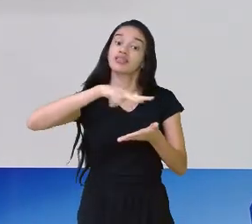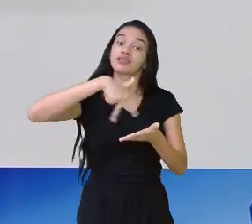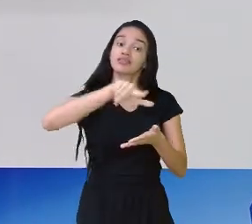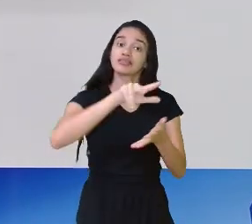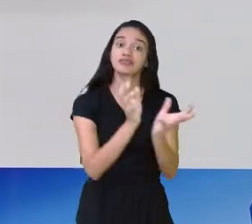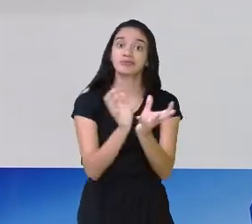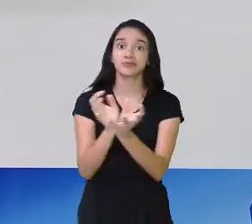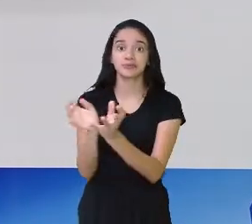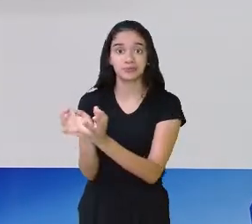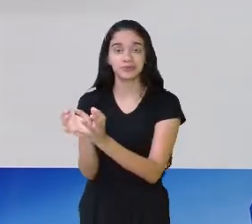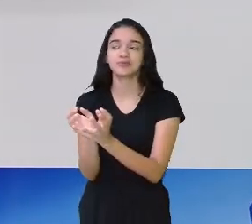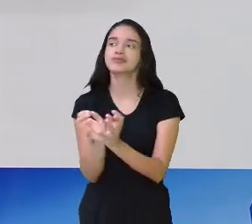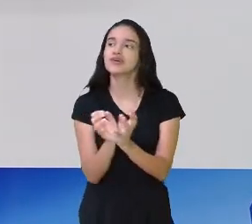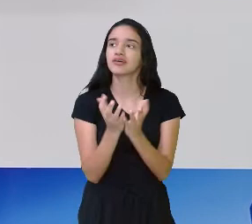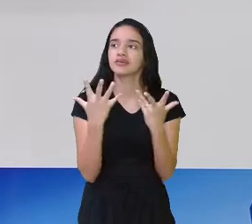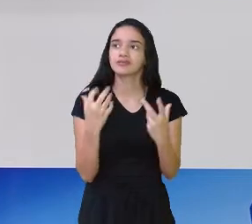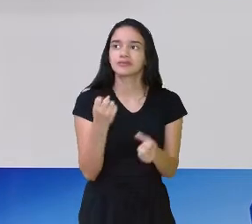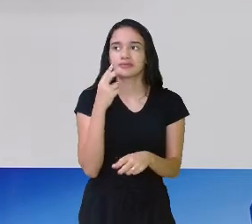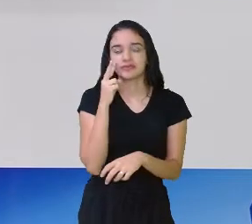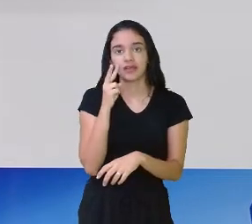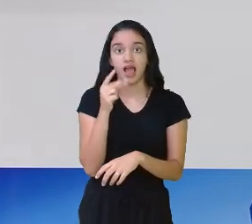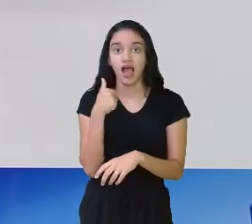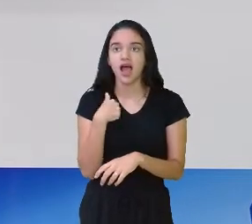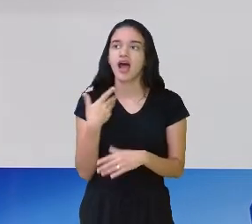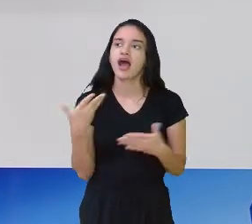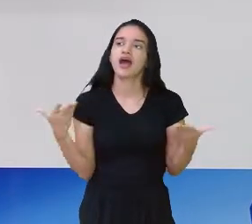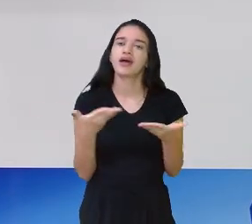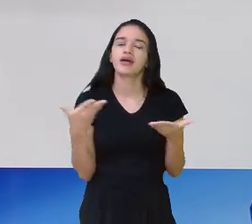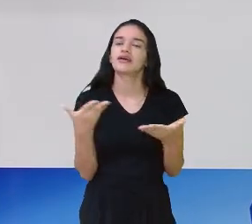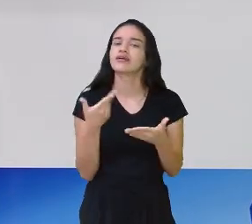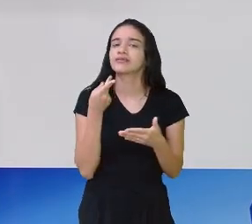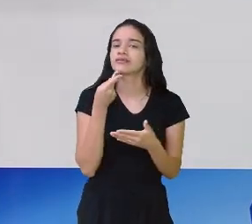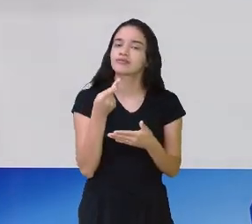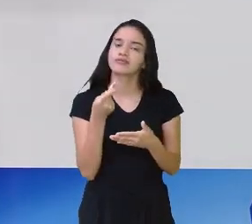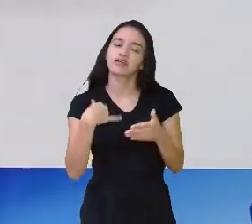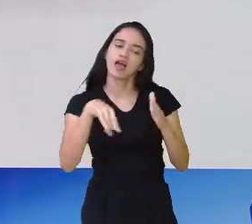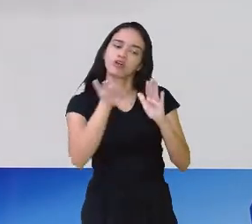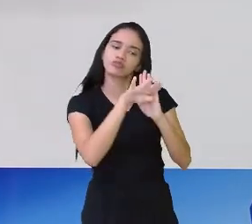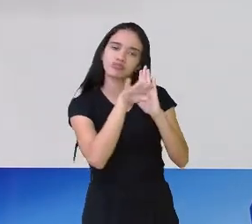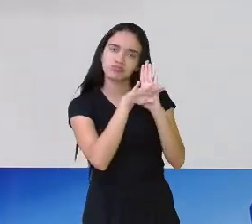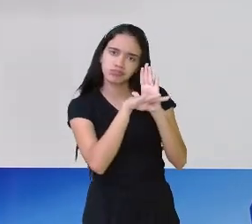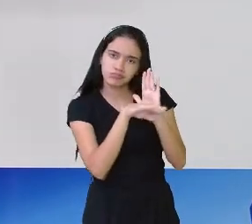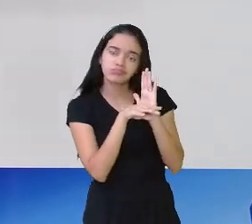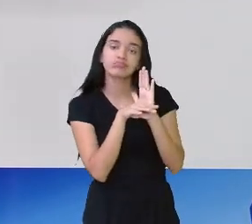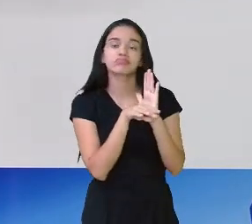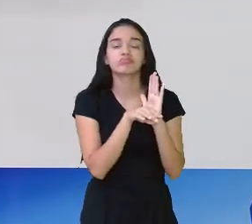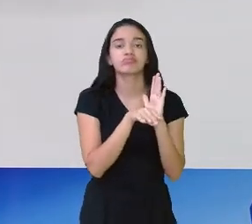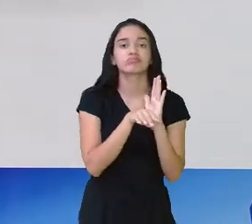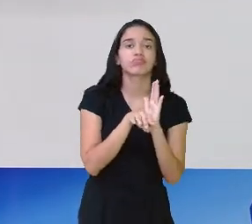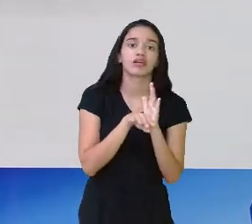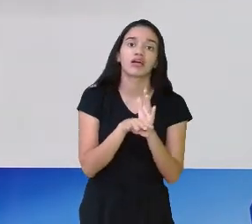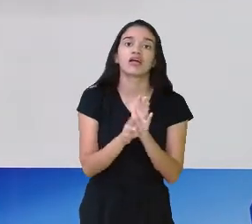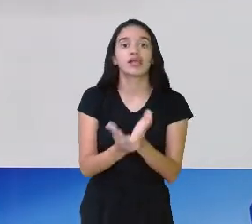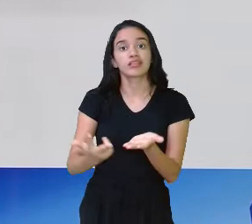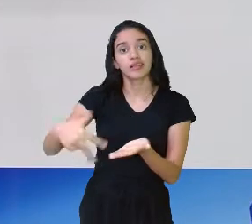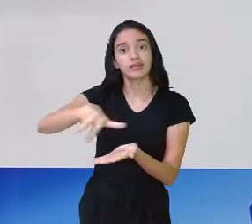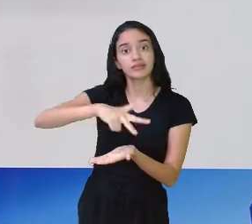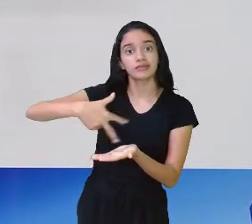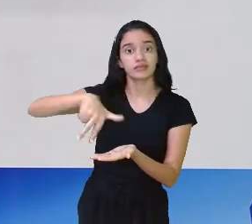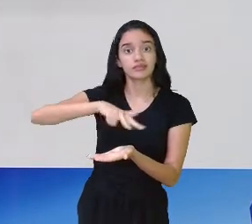danças populares. Bora lá? Agora a gente vai falar um pouco dos elementos formais da dança. Agora a